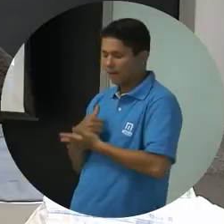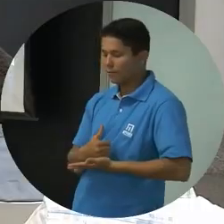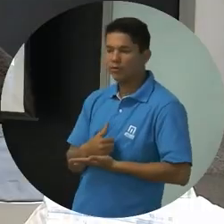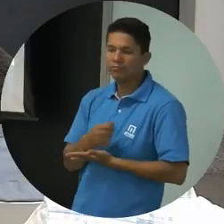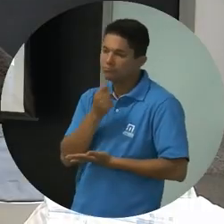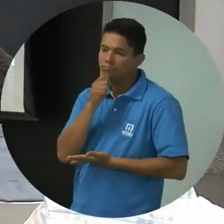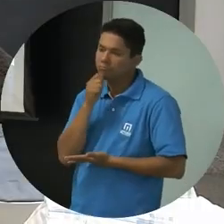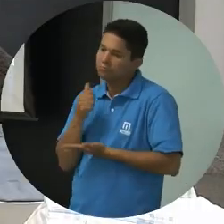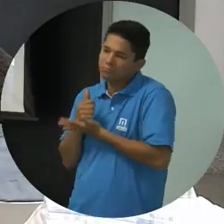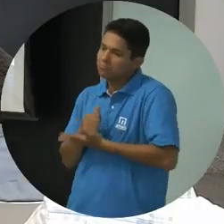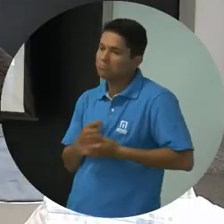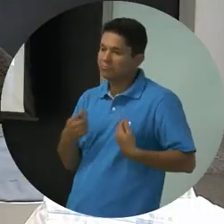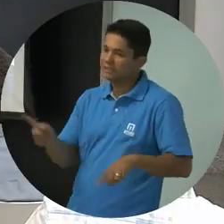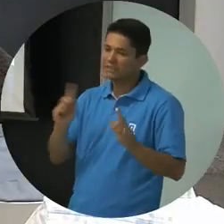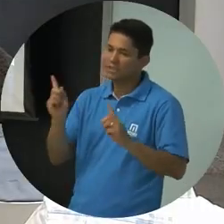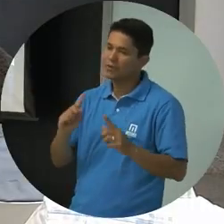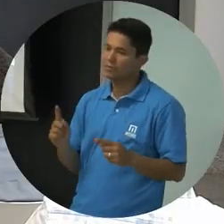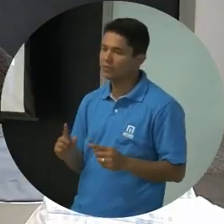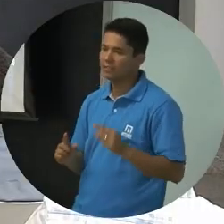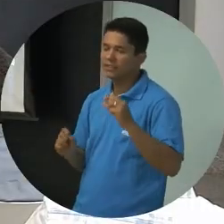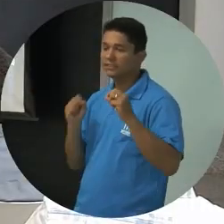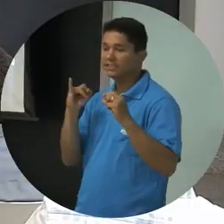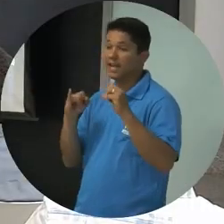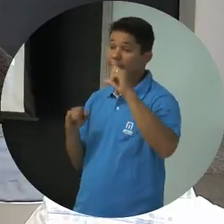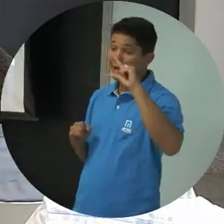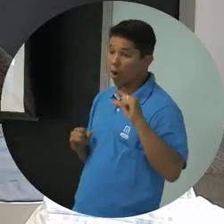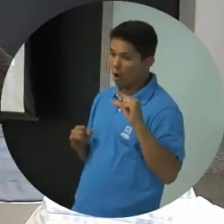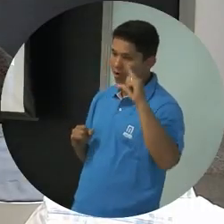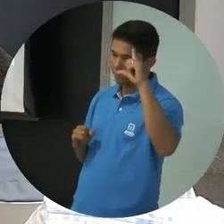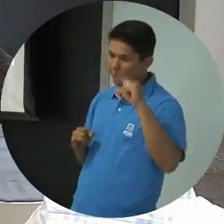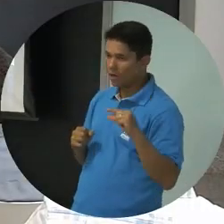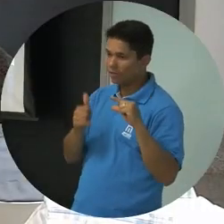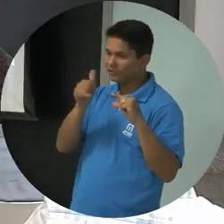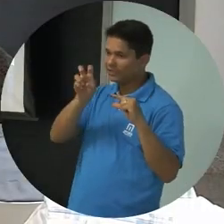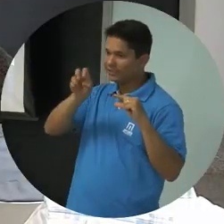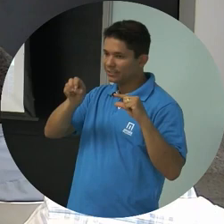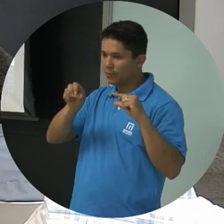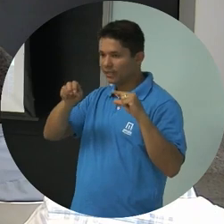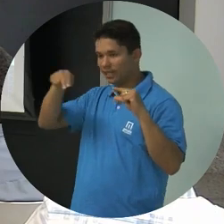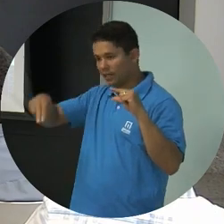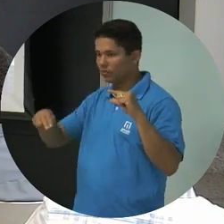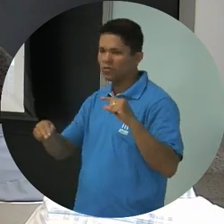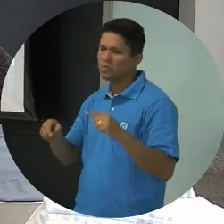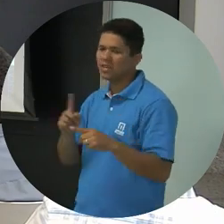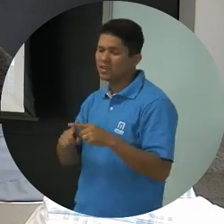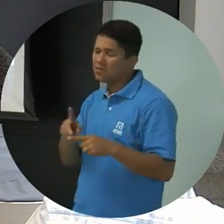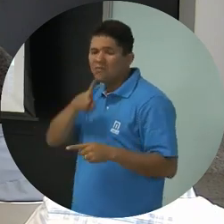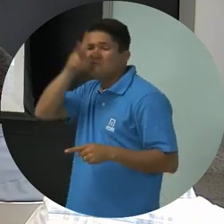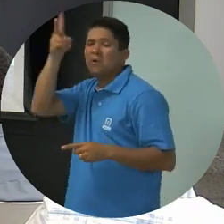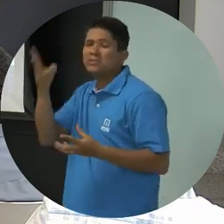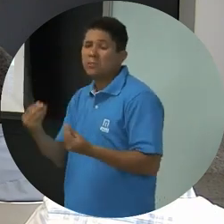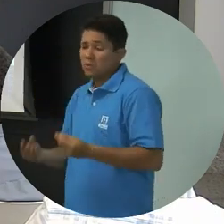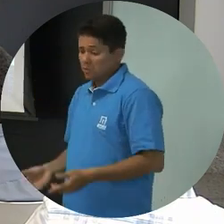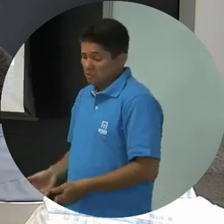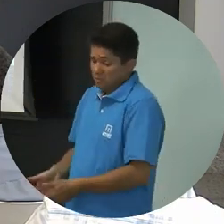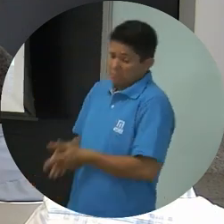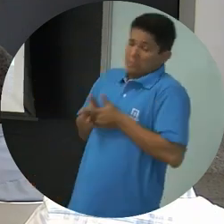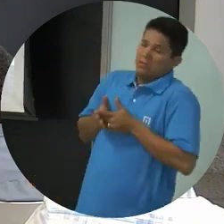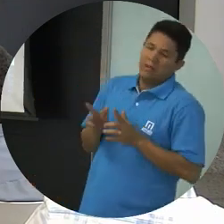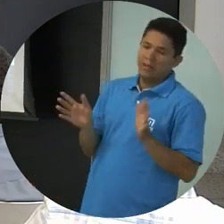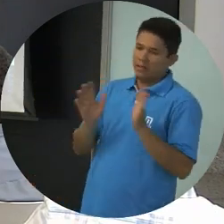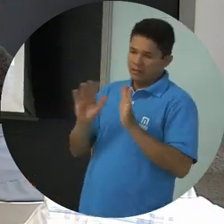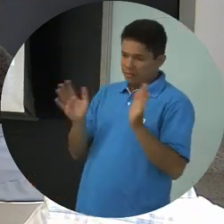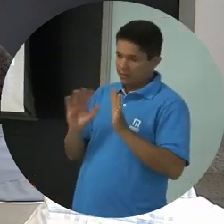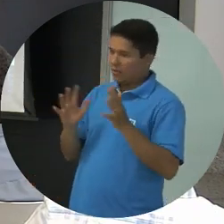leves, equipamentos de 500 bar, 350 bar, que eles não geram força reativa o suficiente, tá, para